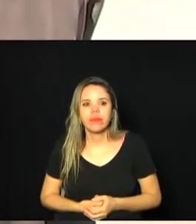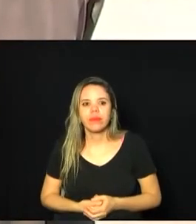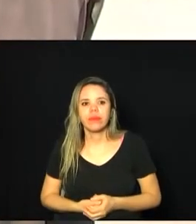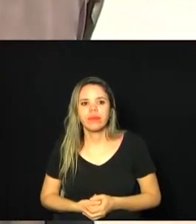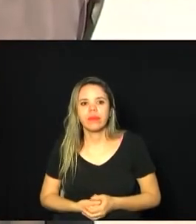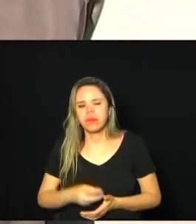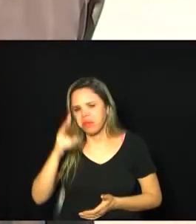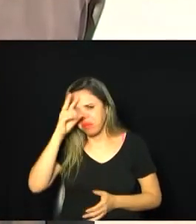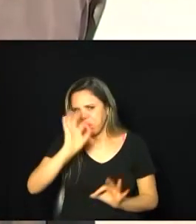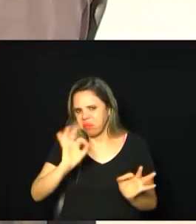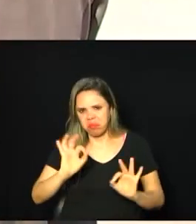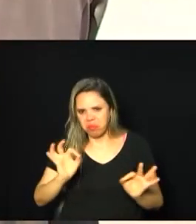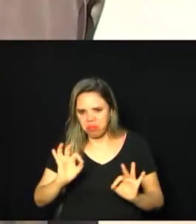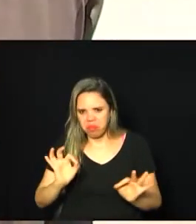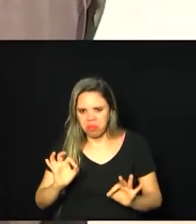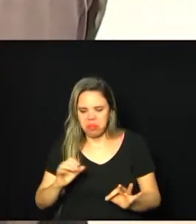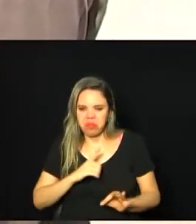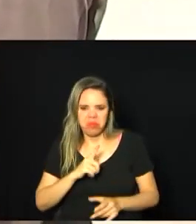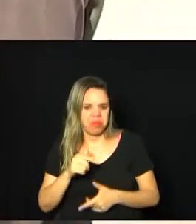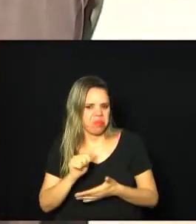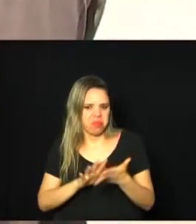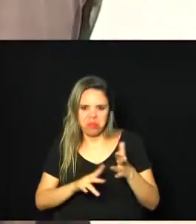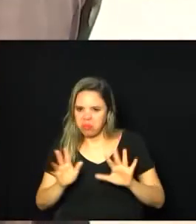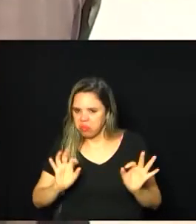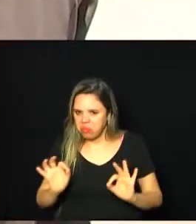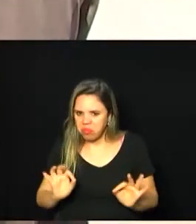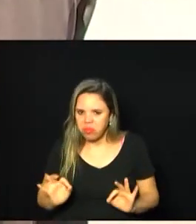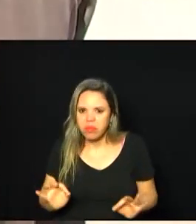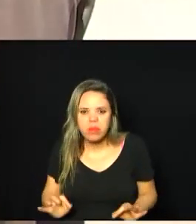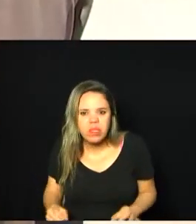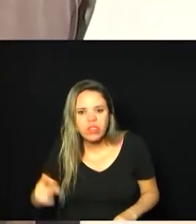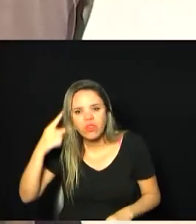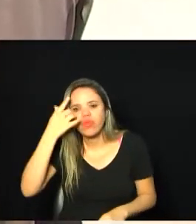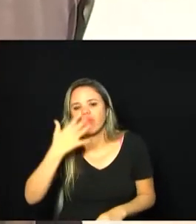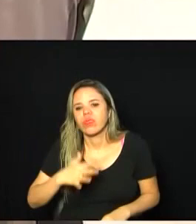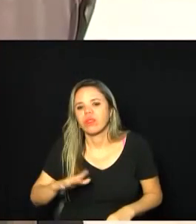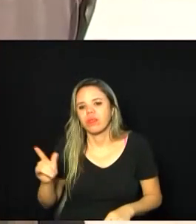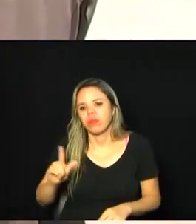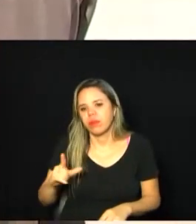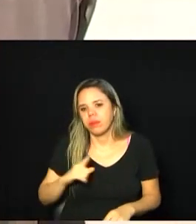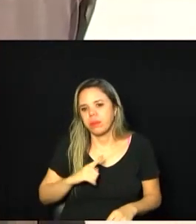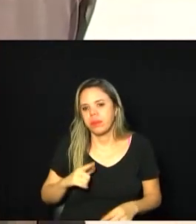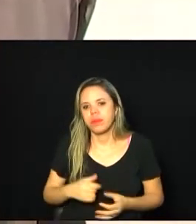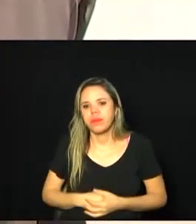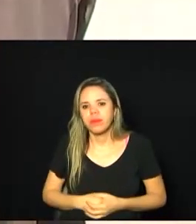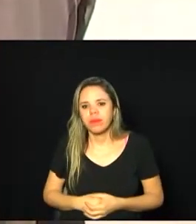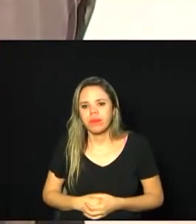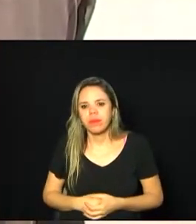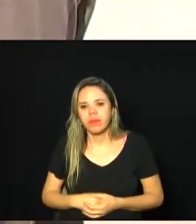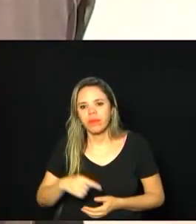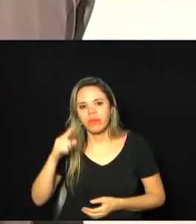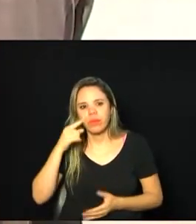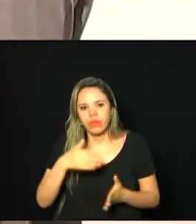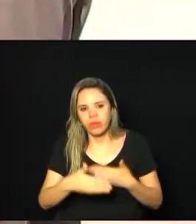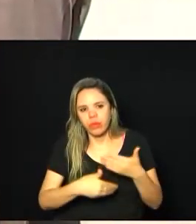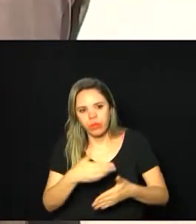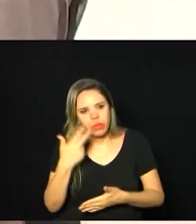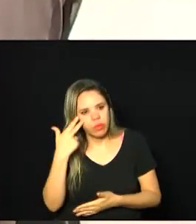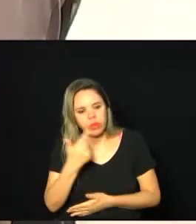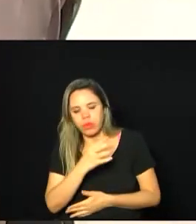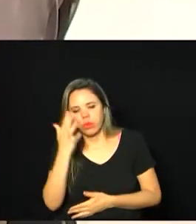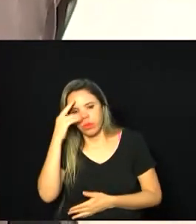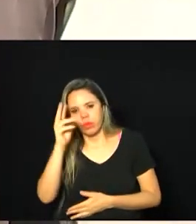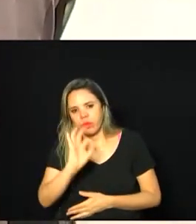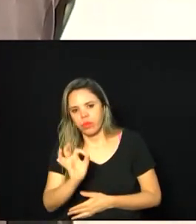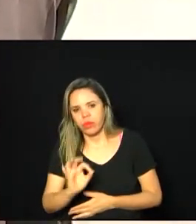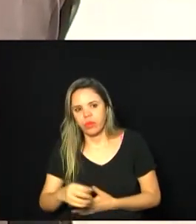eu não lembro de ter muitas atividades. Assim, Dia das Crianças, claro que tem, né? Mas em dias cotidianos eu não lembro.